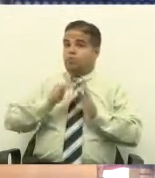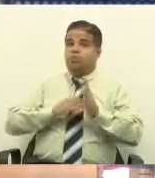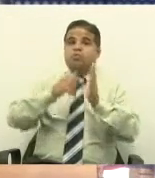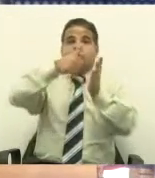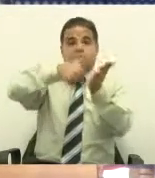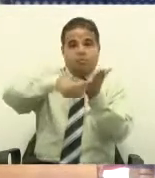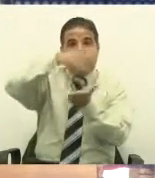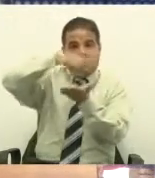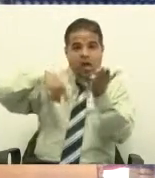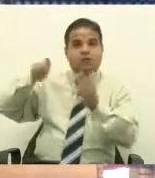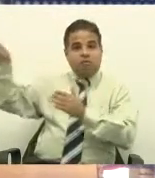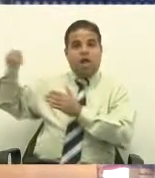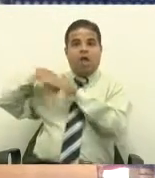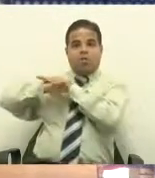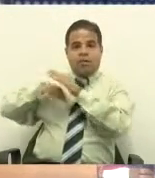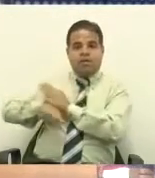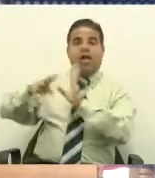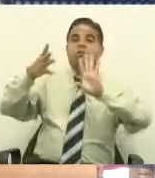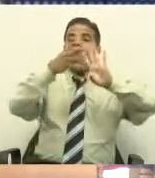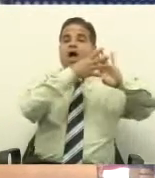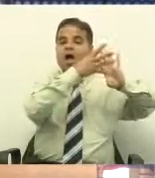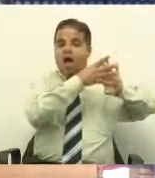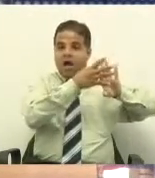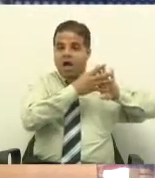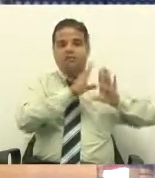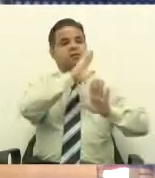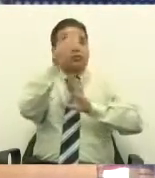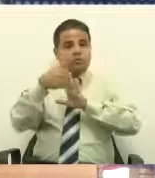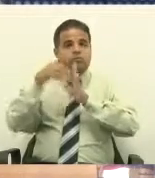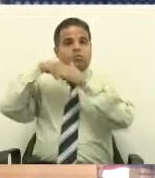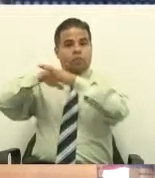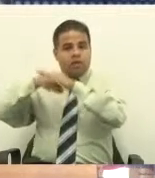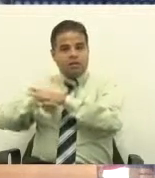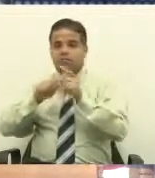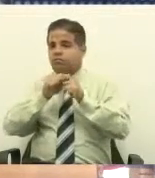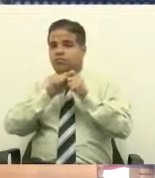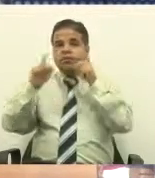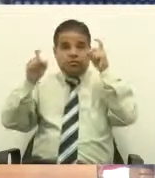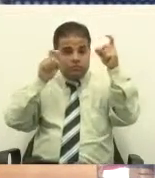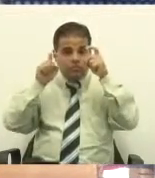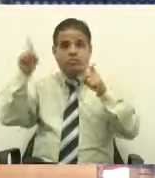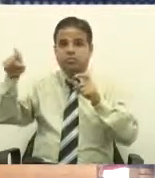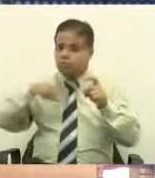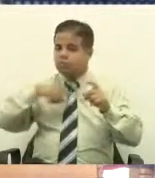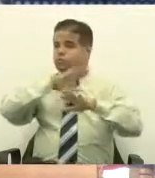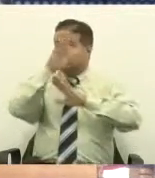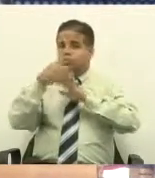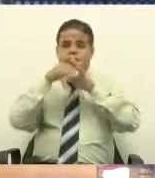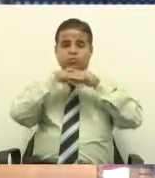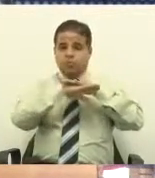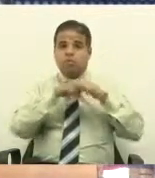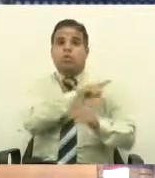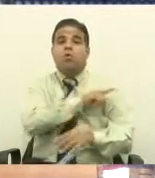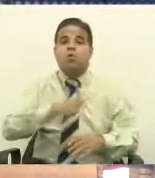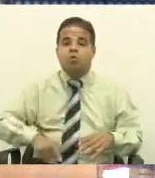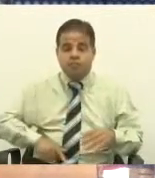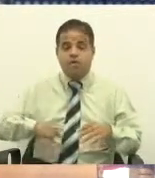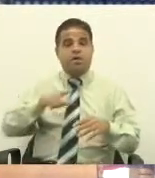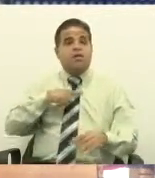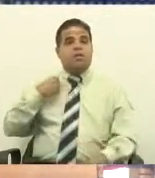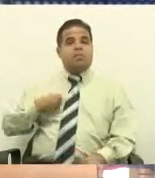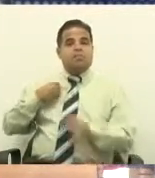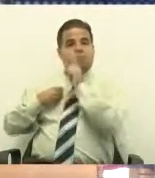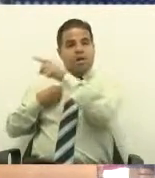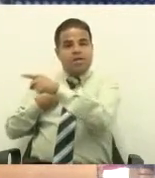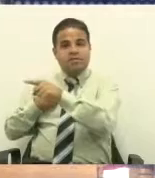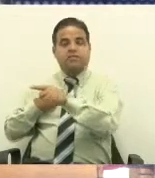documentalmente lá na secretaria, nas atas que foram realizadas dessas reuniões. o governo sempre tem estado